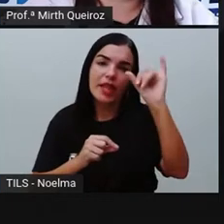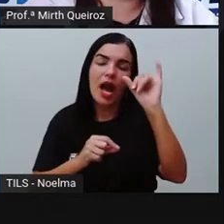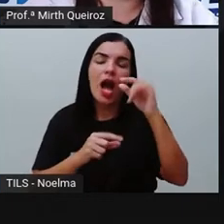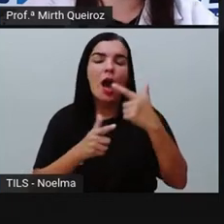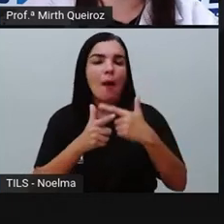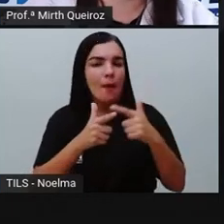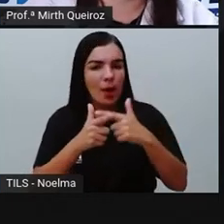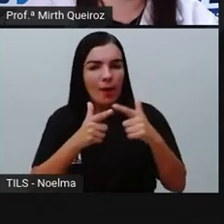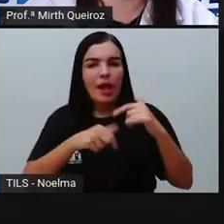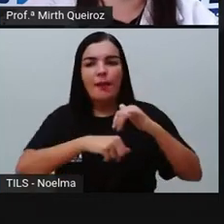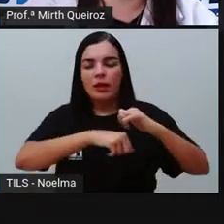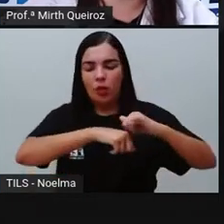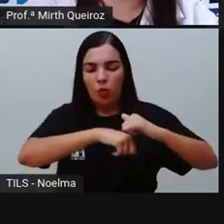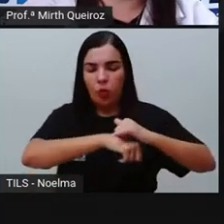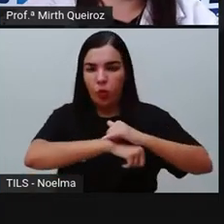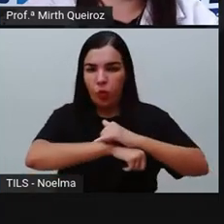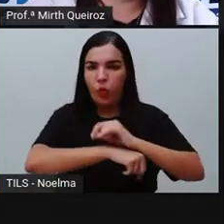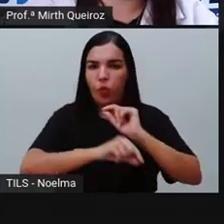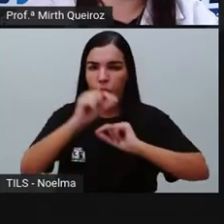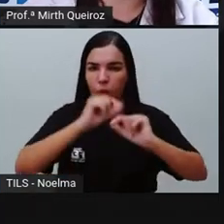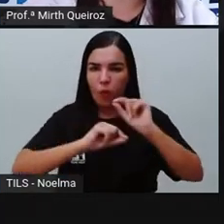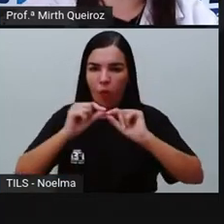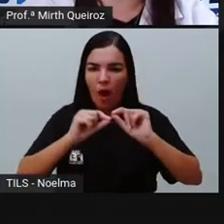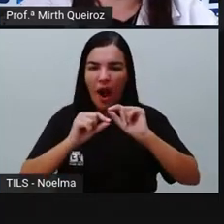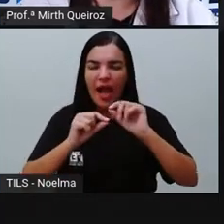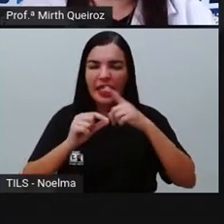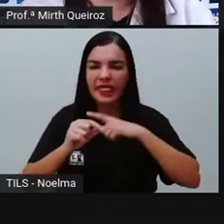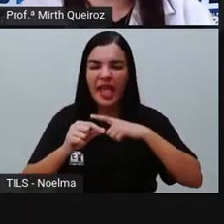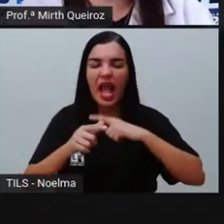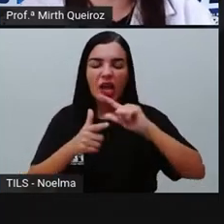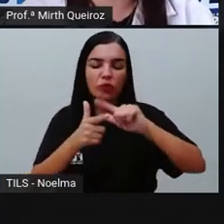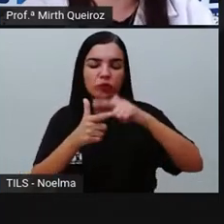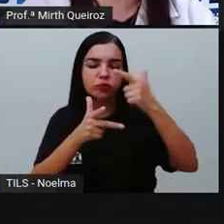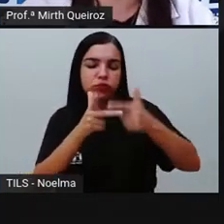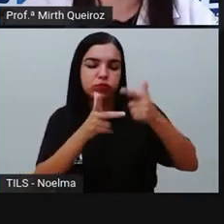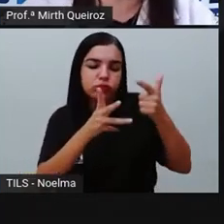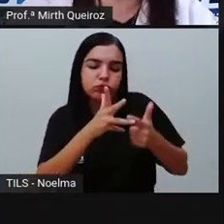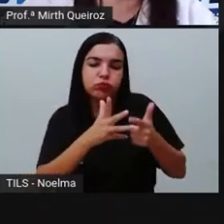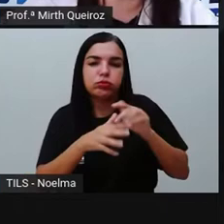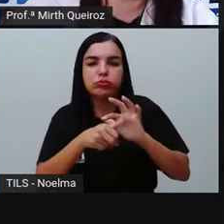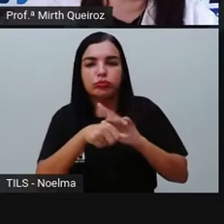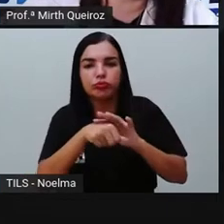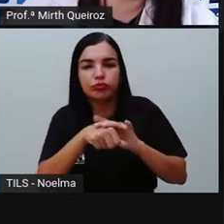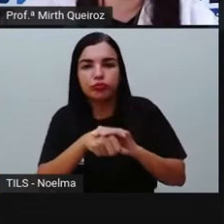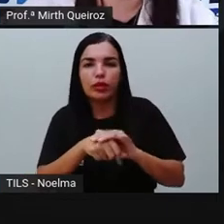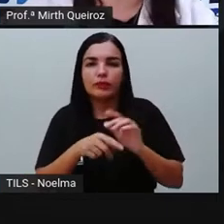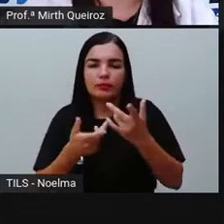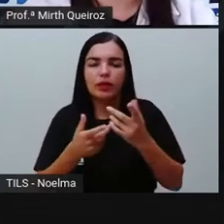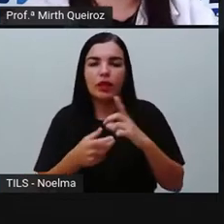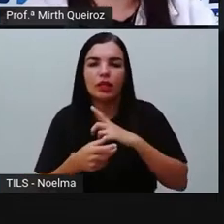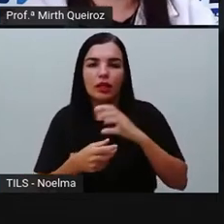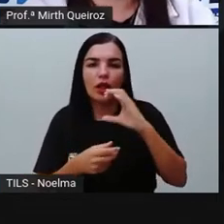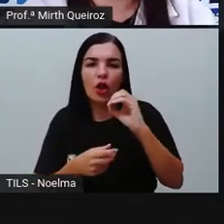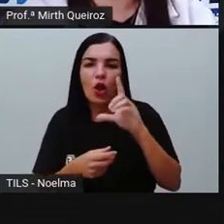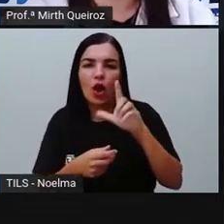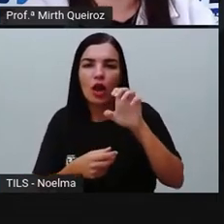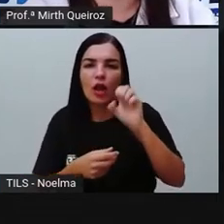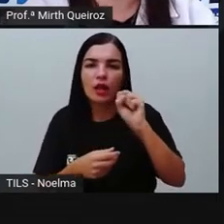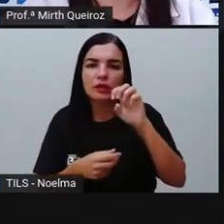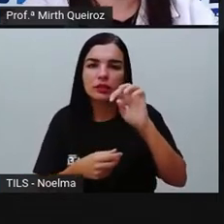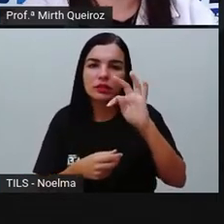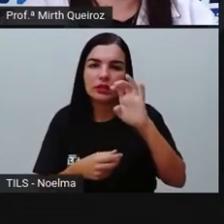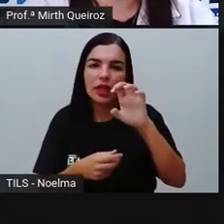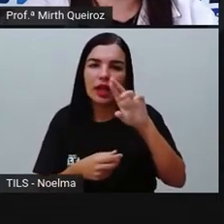que a doença não, né? Na verdade, a obesidade, ela gera outras doenças, como é o caso de colesterol, diabetes,